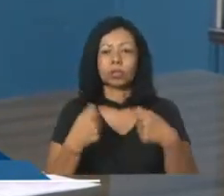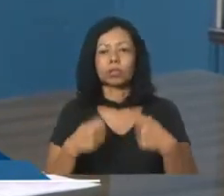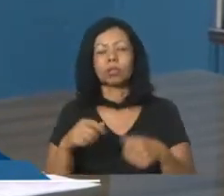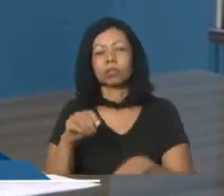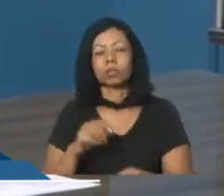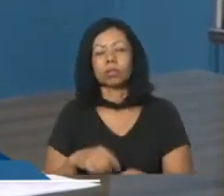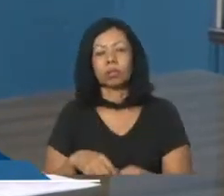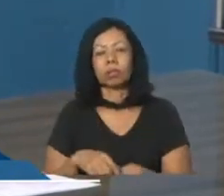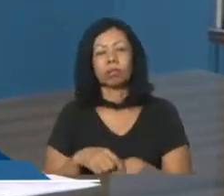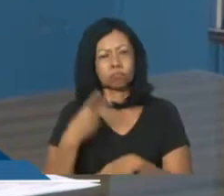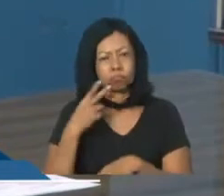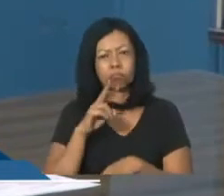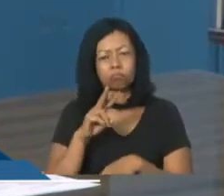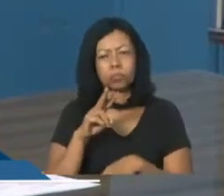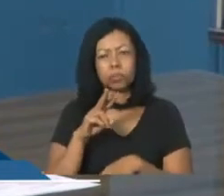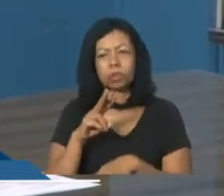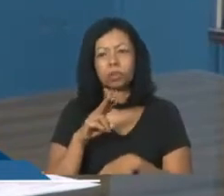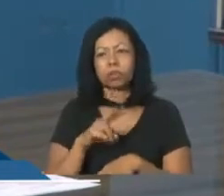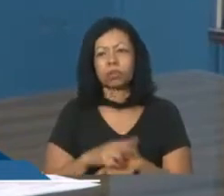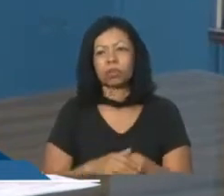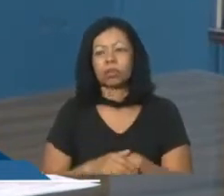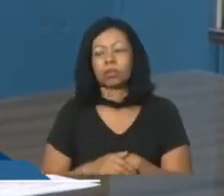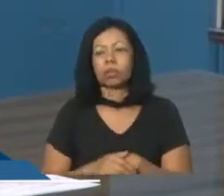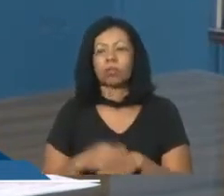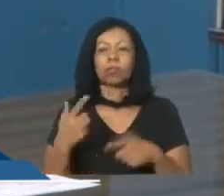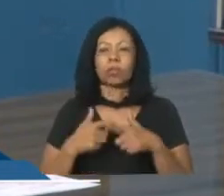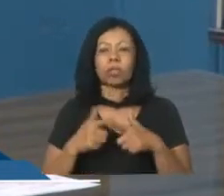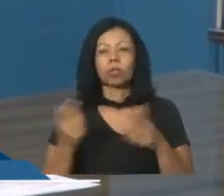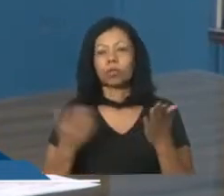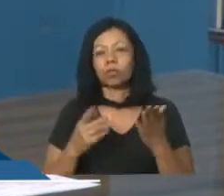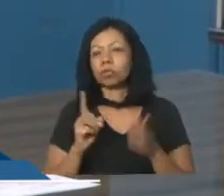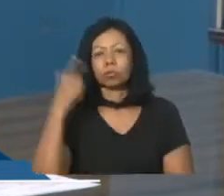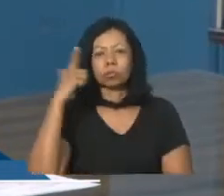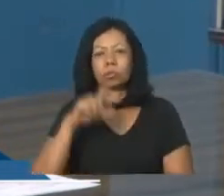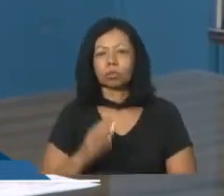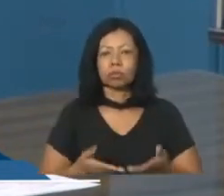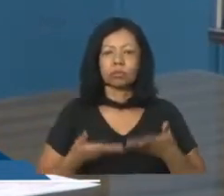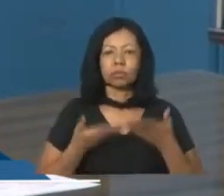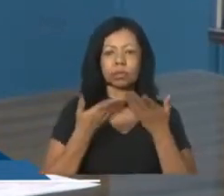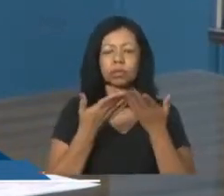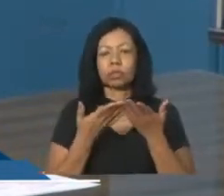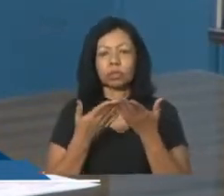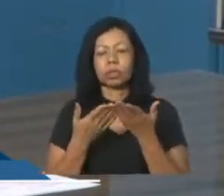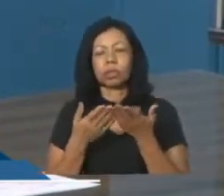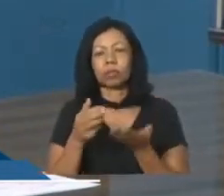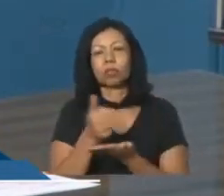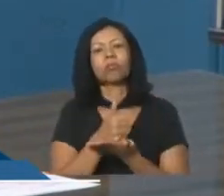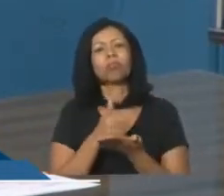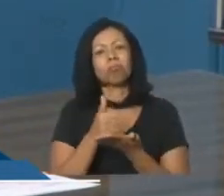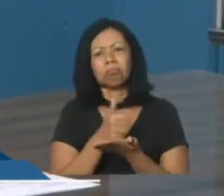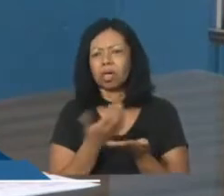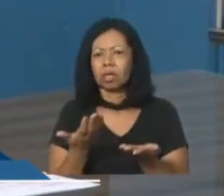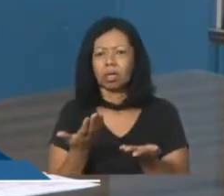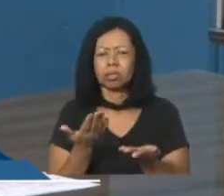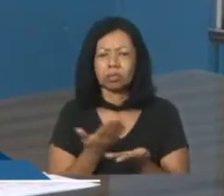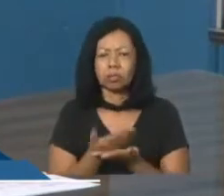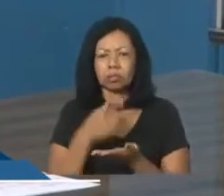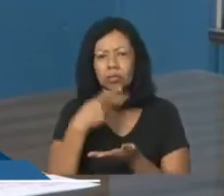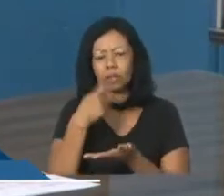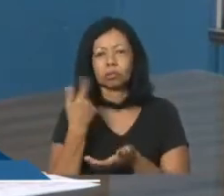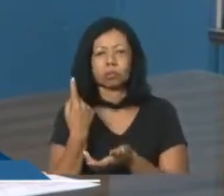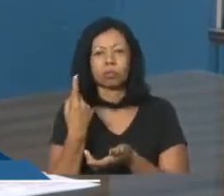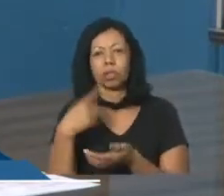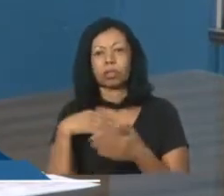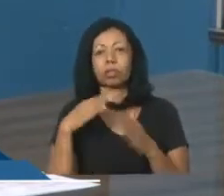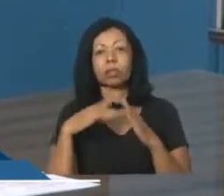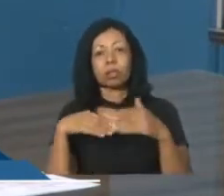chão. Porque a gente hoje não consegue oferecer o básico. Quando eu falo básico, é uma